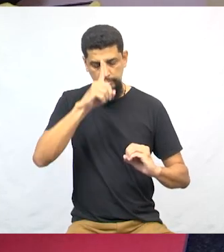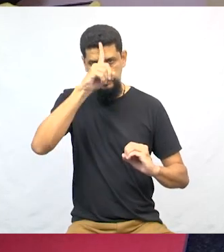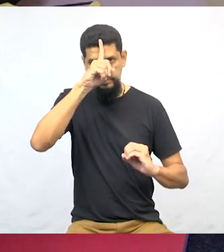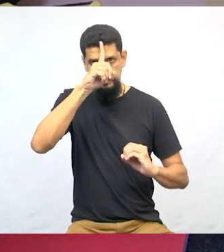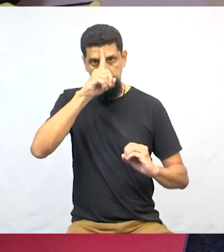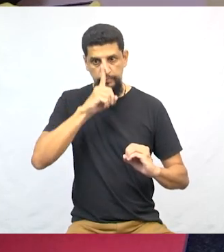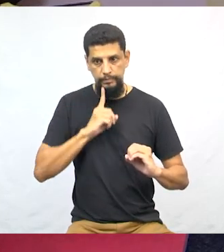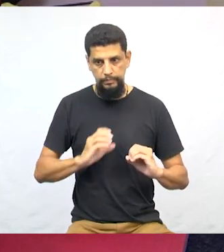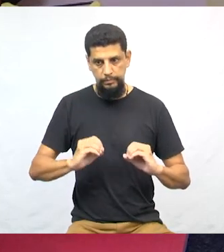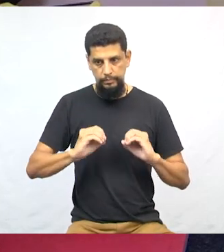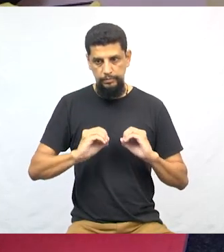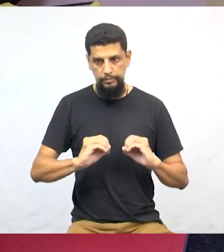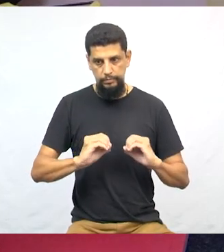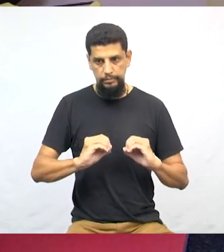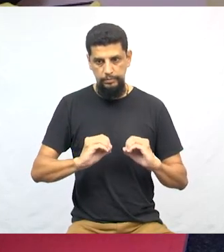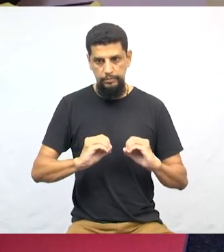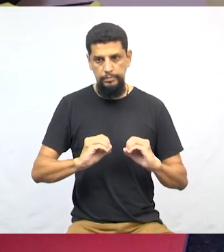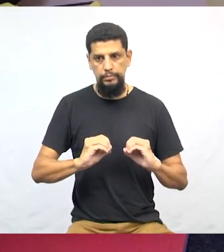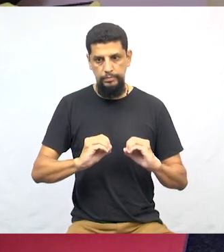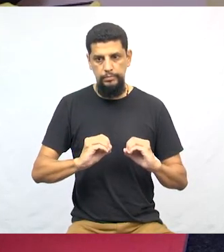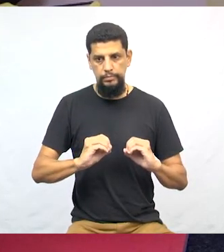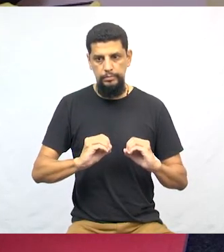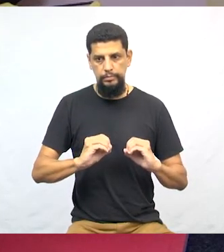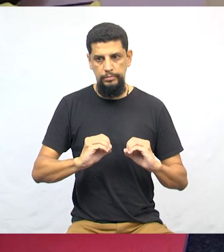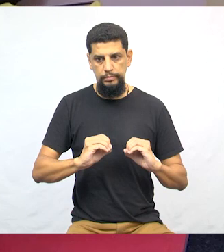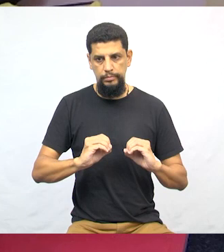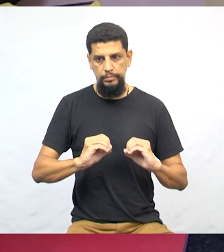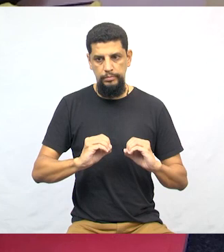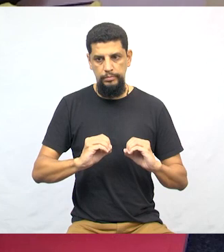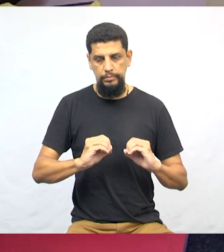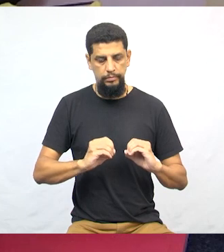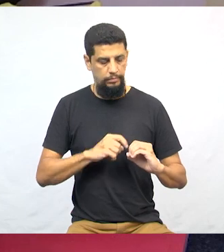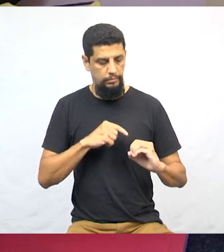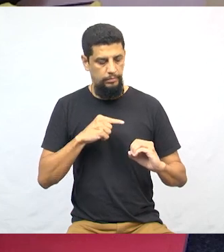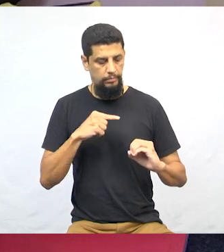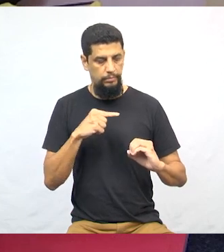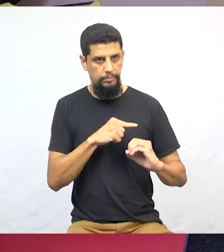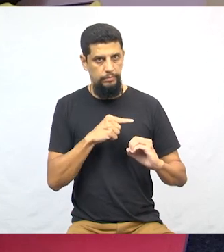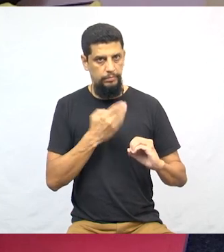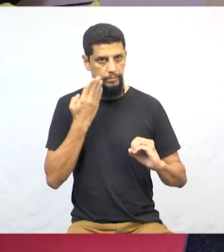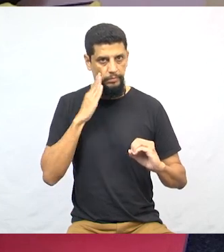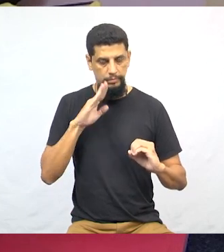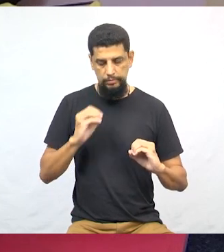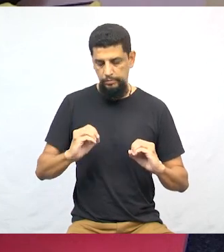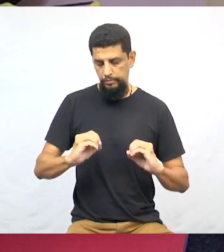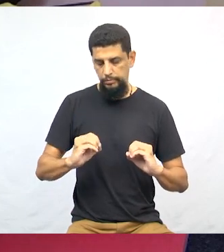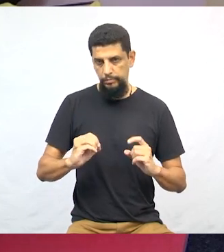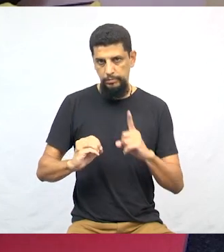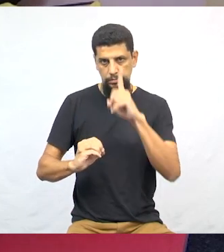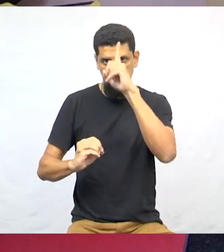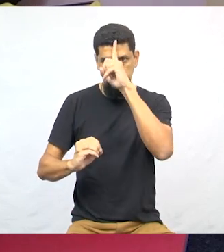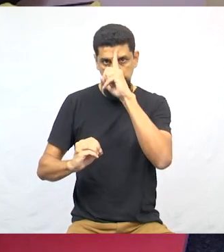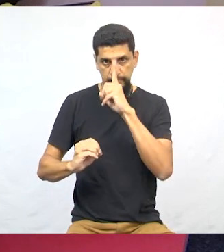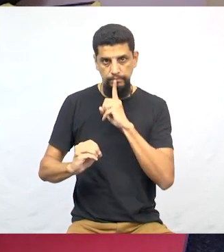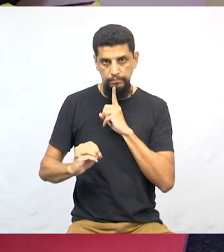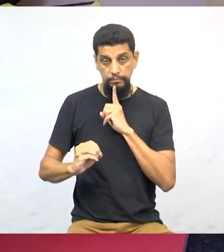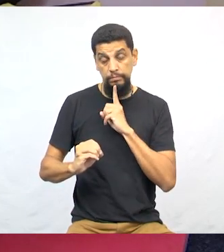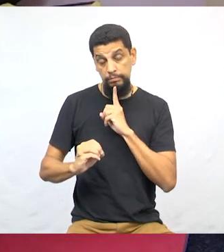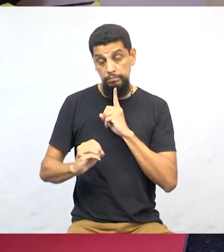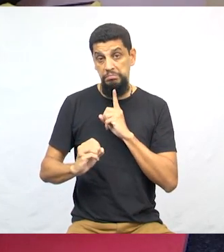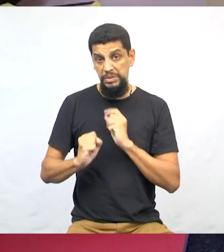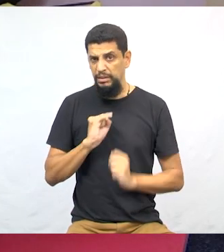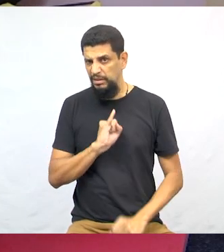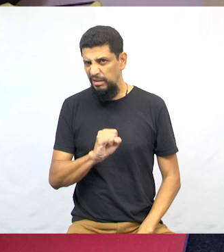azul. Ah, eu acho que é assim. Isso, acho que é o amarelo e o azul. Será que é esse, professora